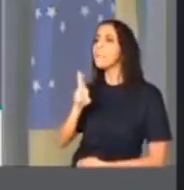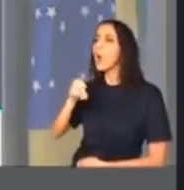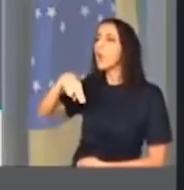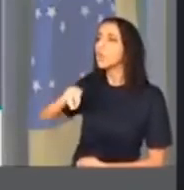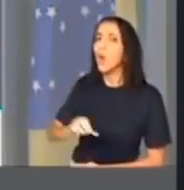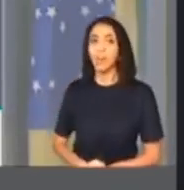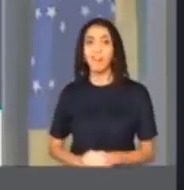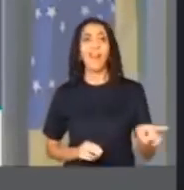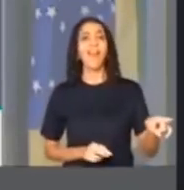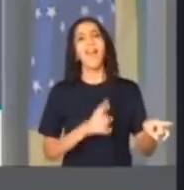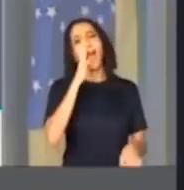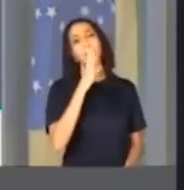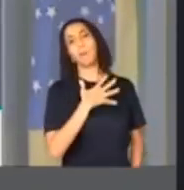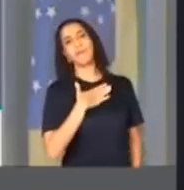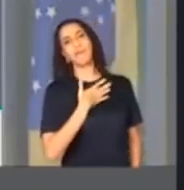outro lado.